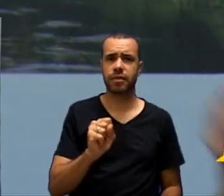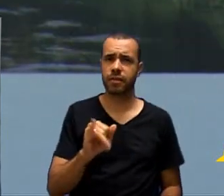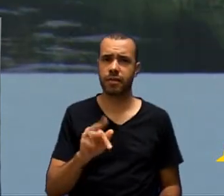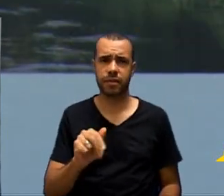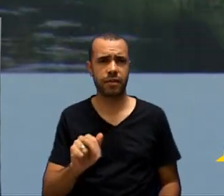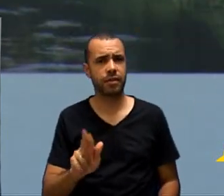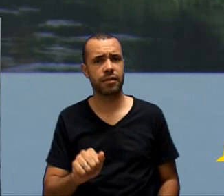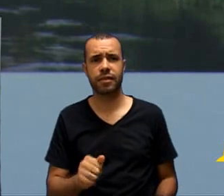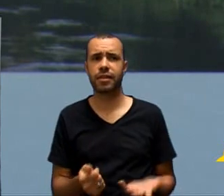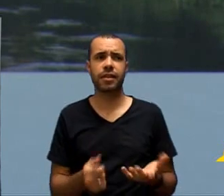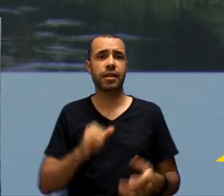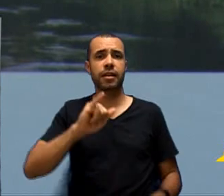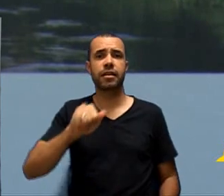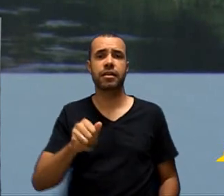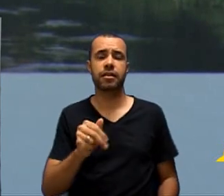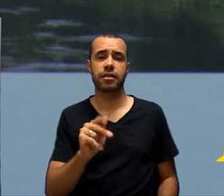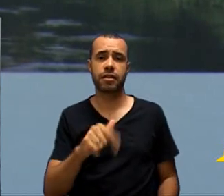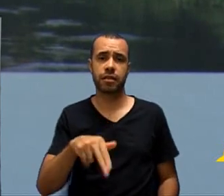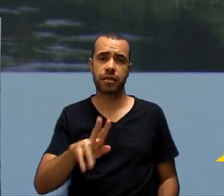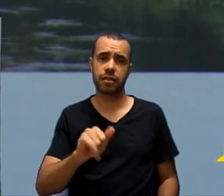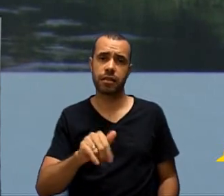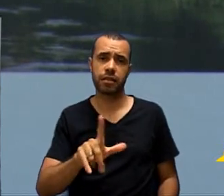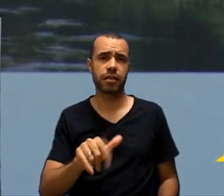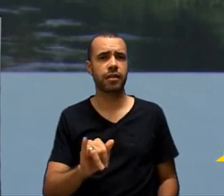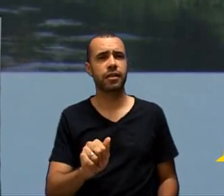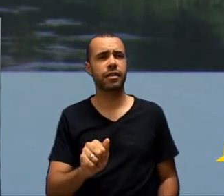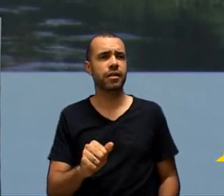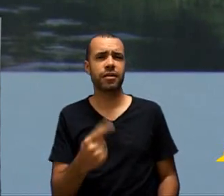Jaqueline ficou só um dia aqui, que foi no primeiro, mas